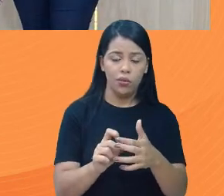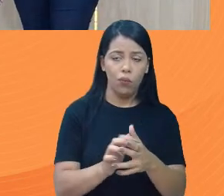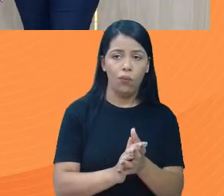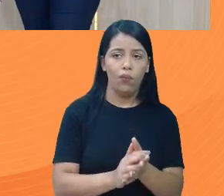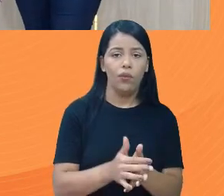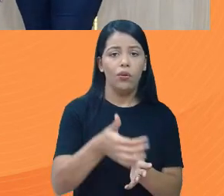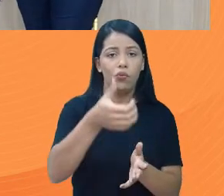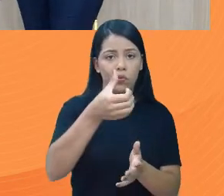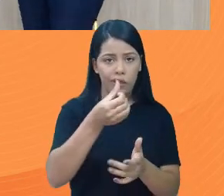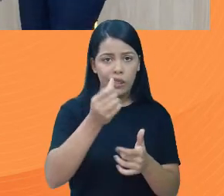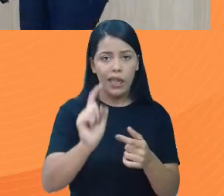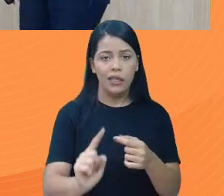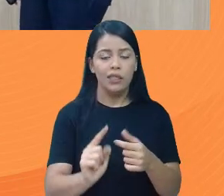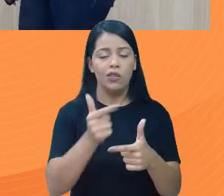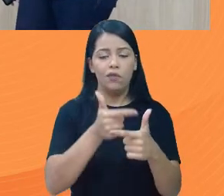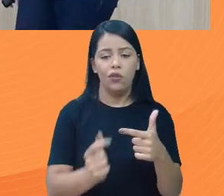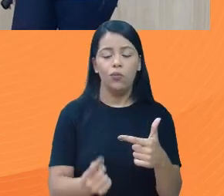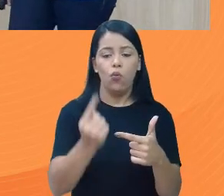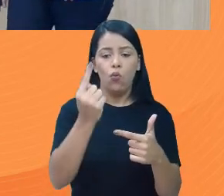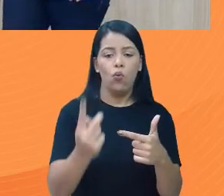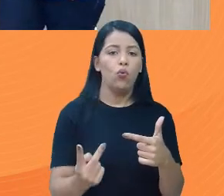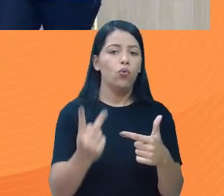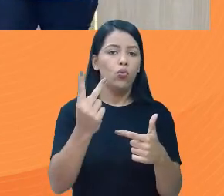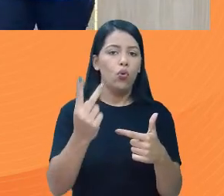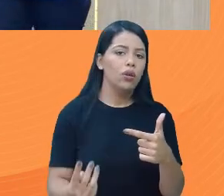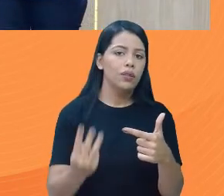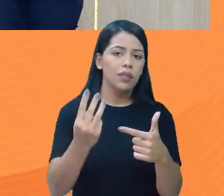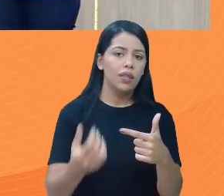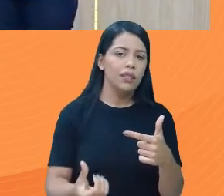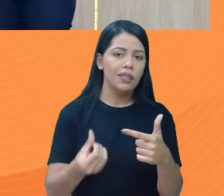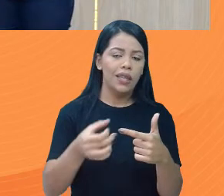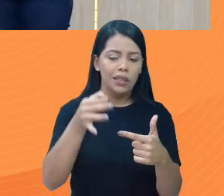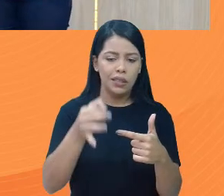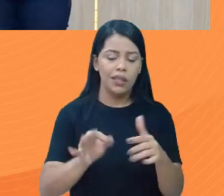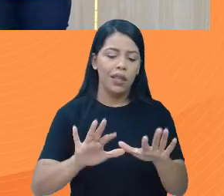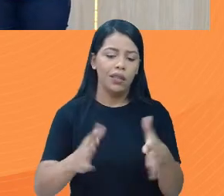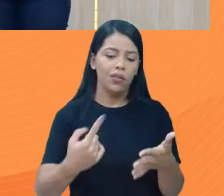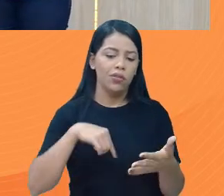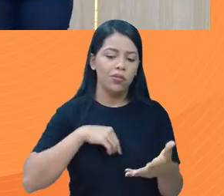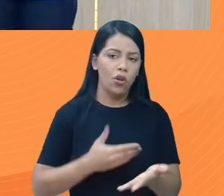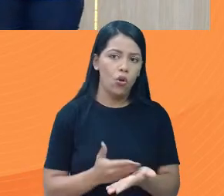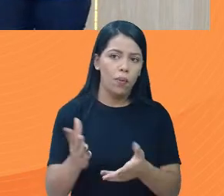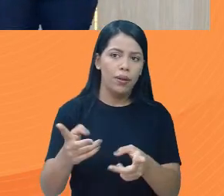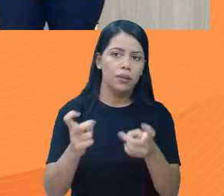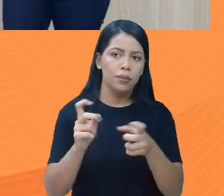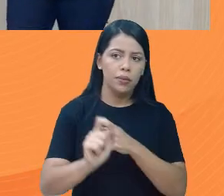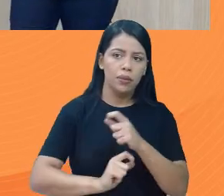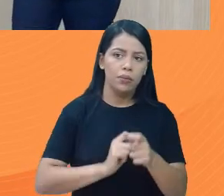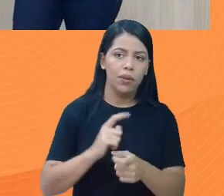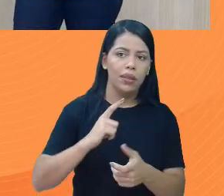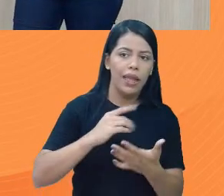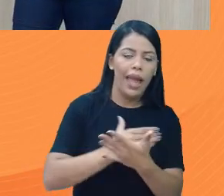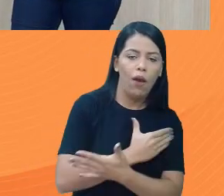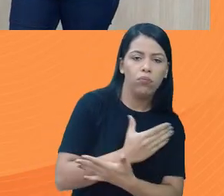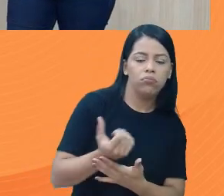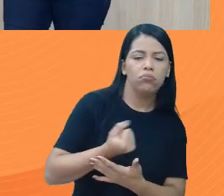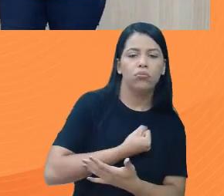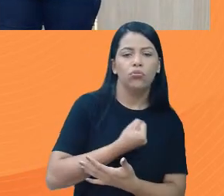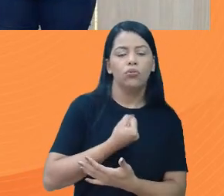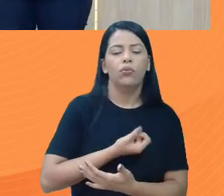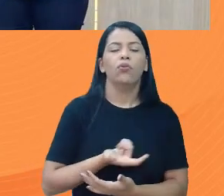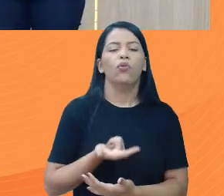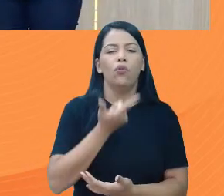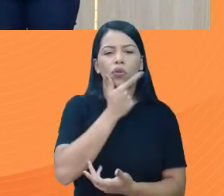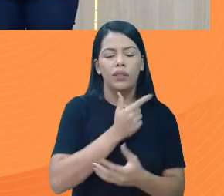1, 2, 3 e 6 de maneira exata. Então, a gente começa a perceber que existem números que têm